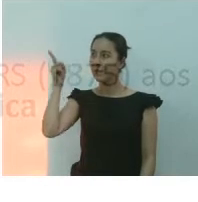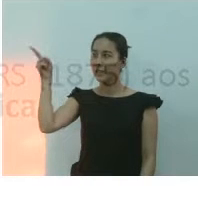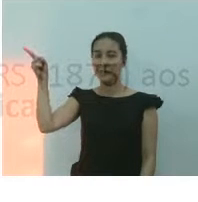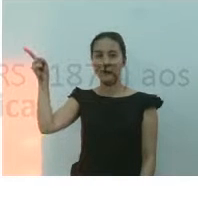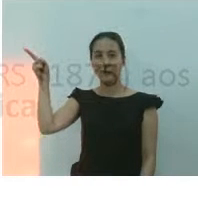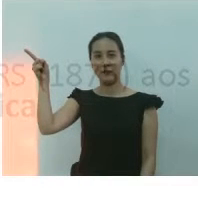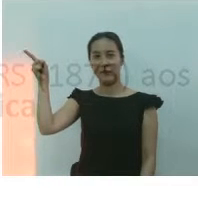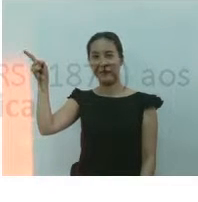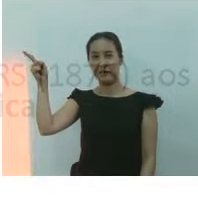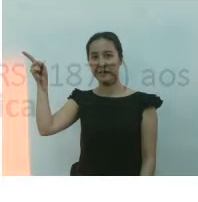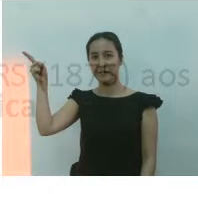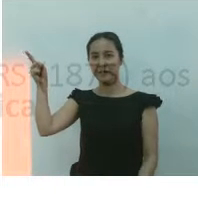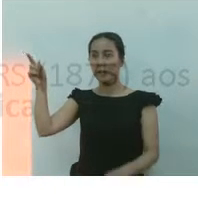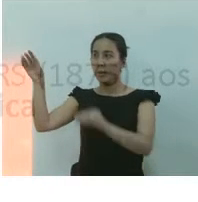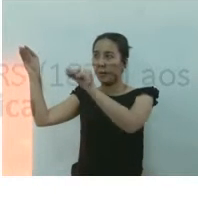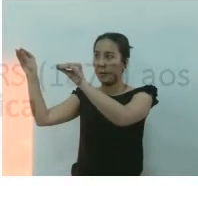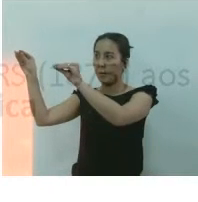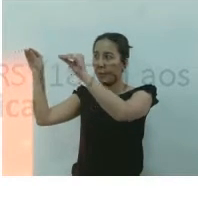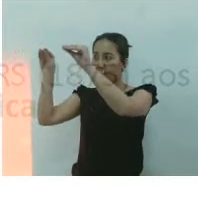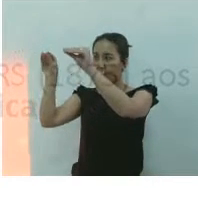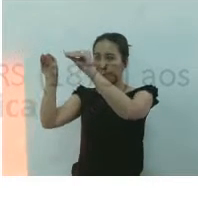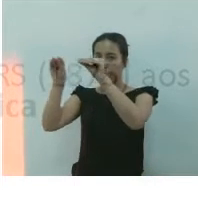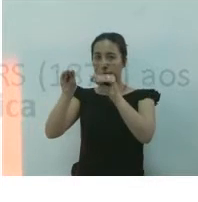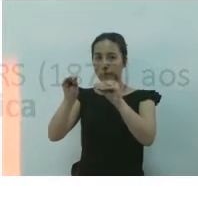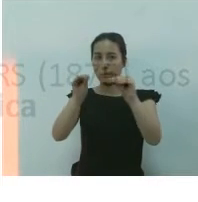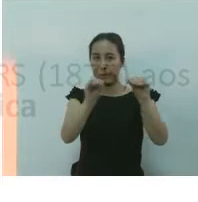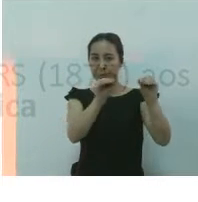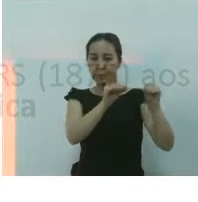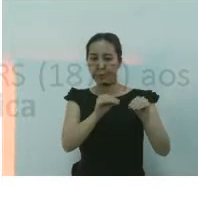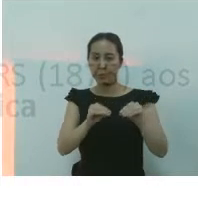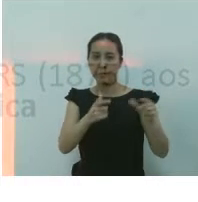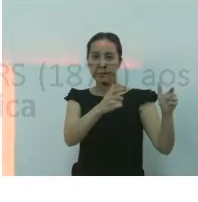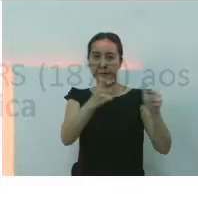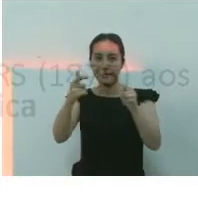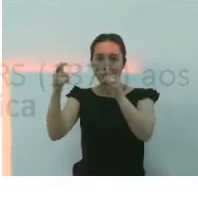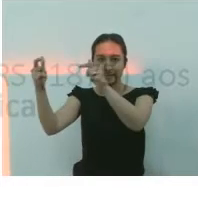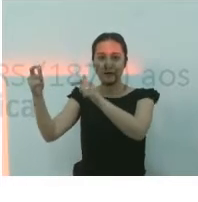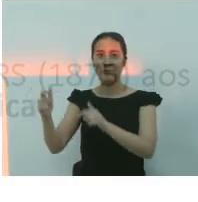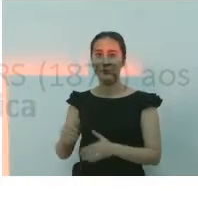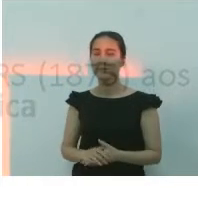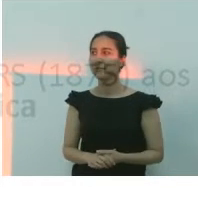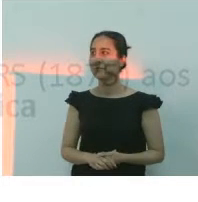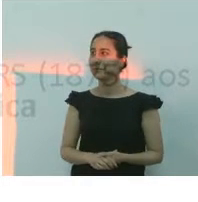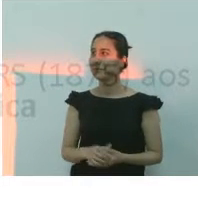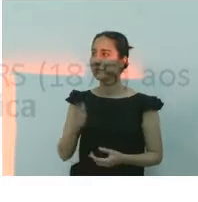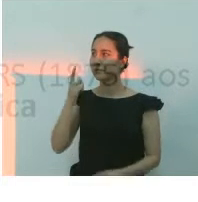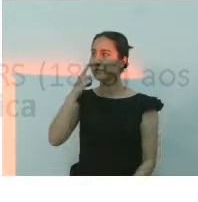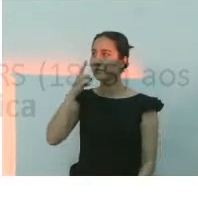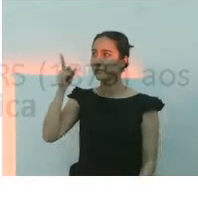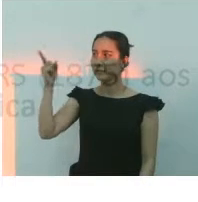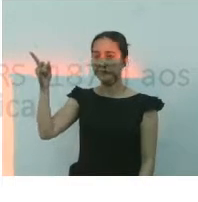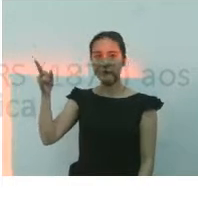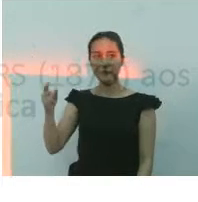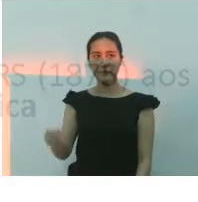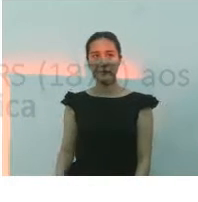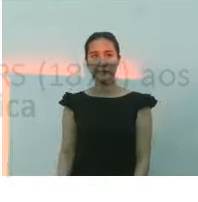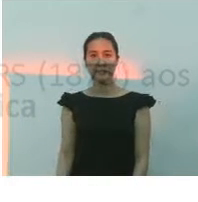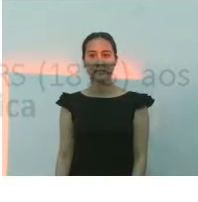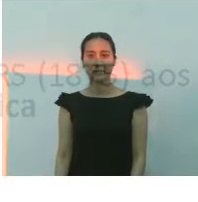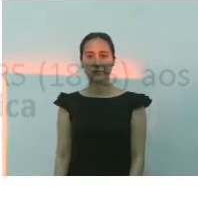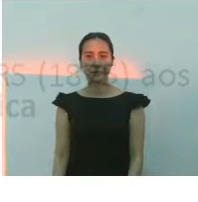gênova então imagino porque entre rimini que estava no adriático para génova que estava no